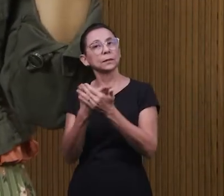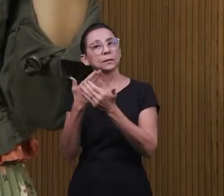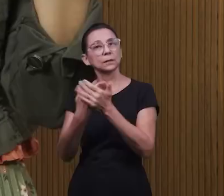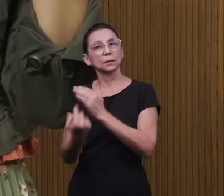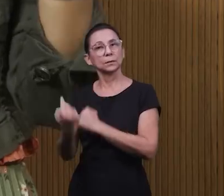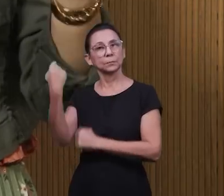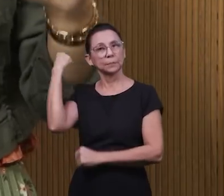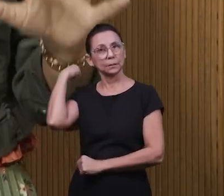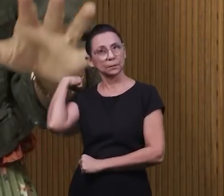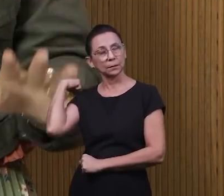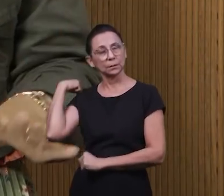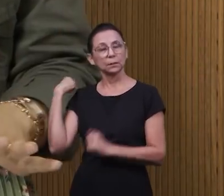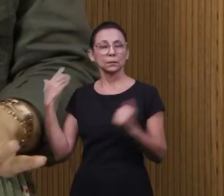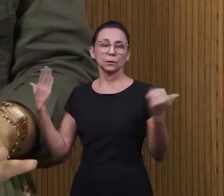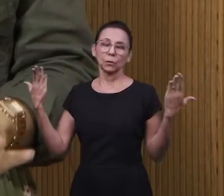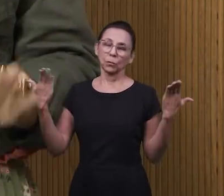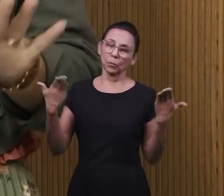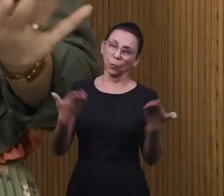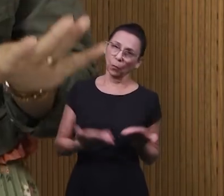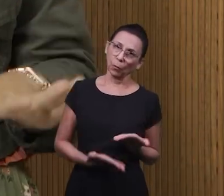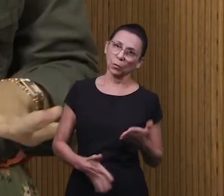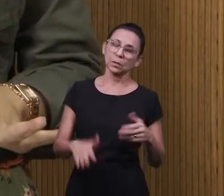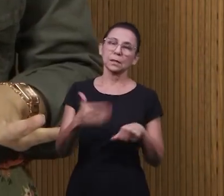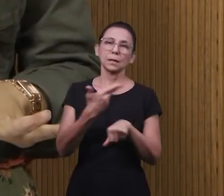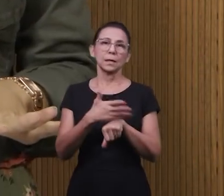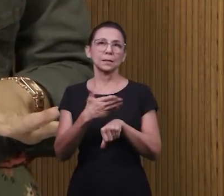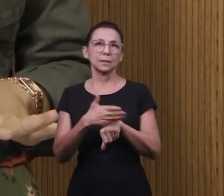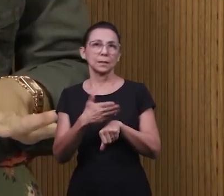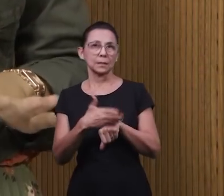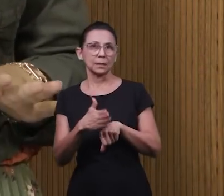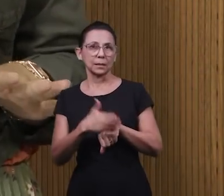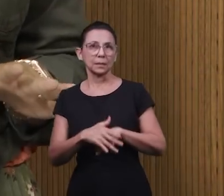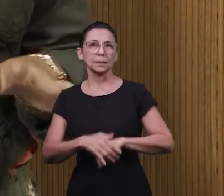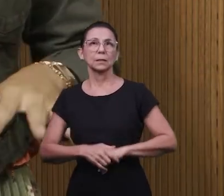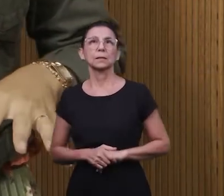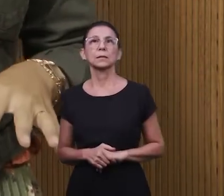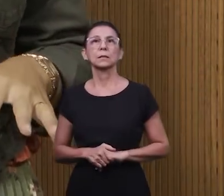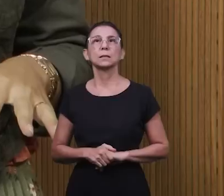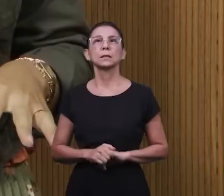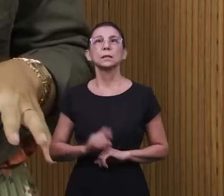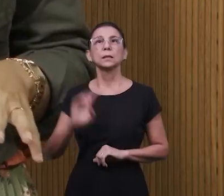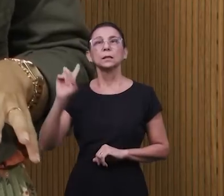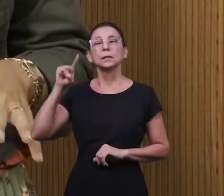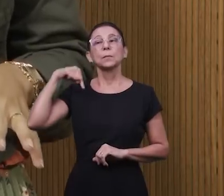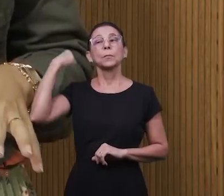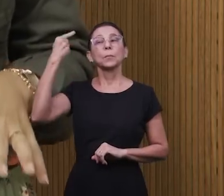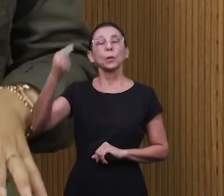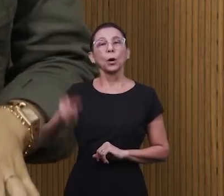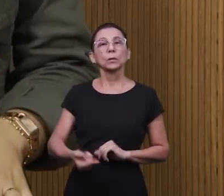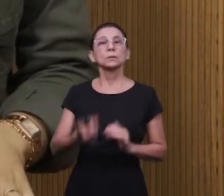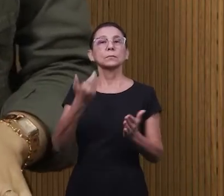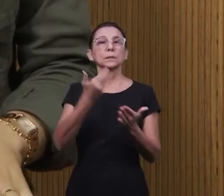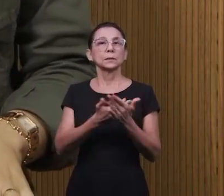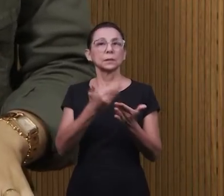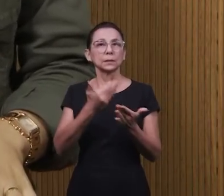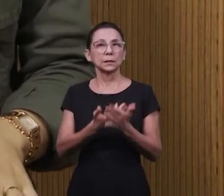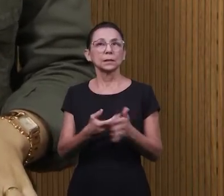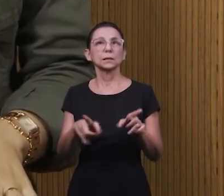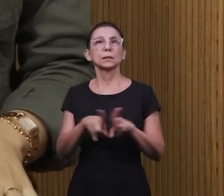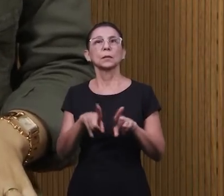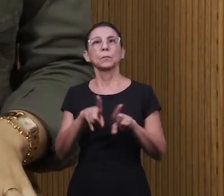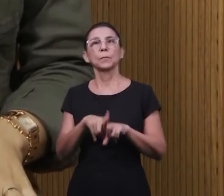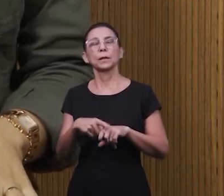aula anterior. Hoje foram esses exercícios e em todas as próximas aulas também